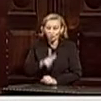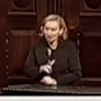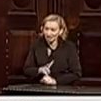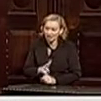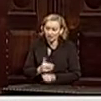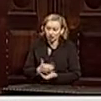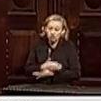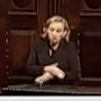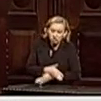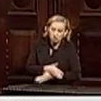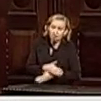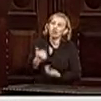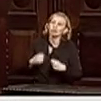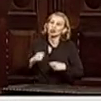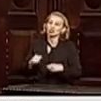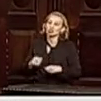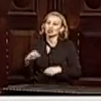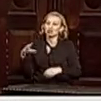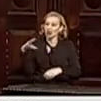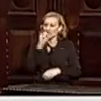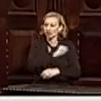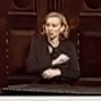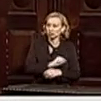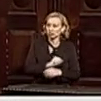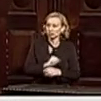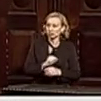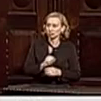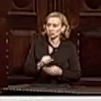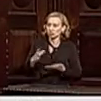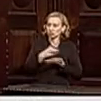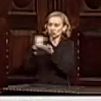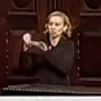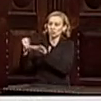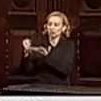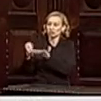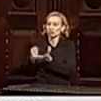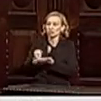providência que requer a nossa população. Obrigado, senhor presidente, eram essas nossas considerações.